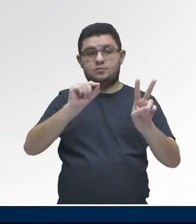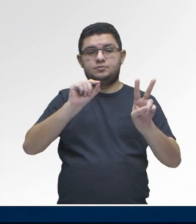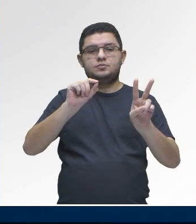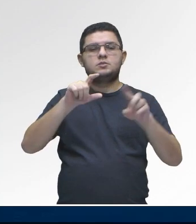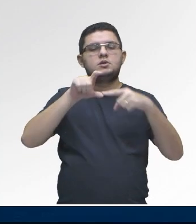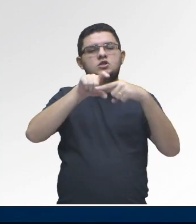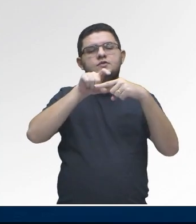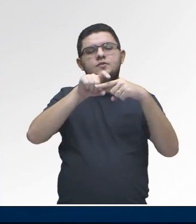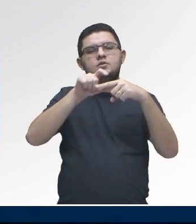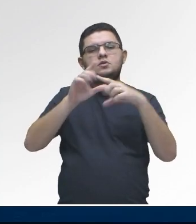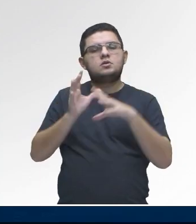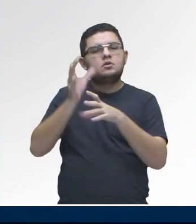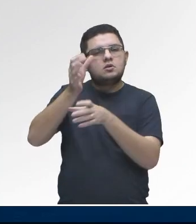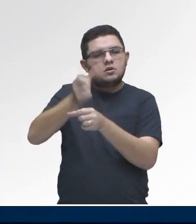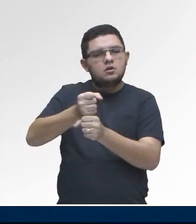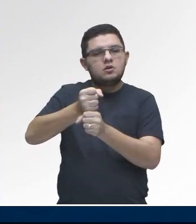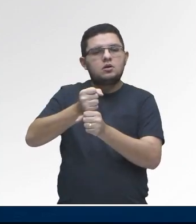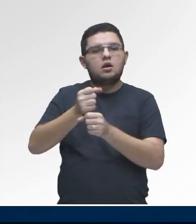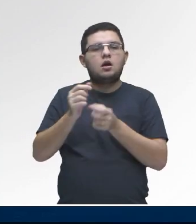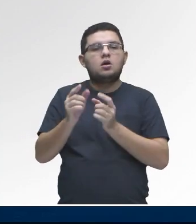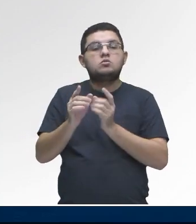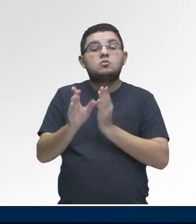você obteve